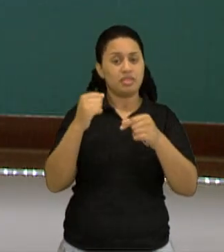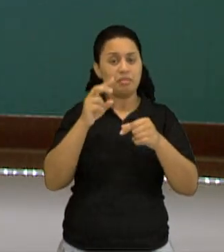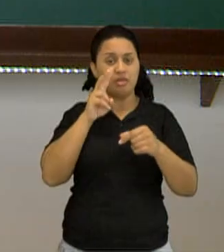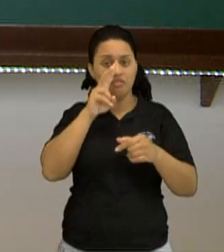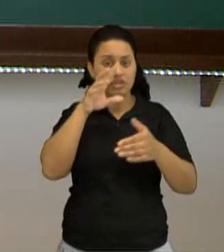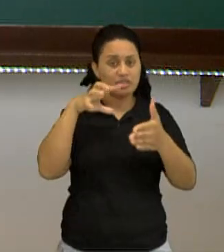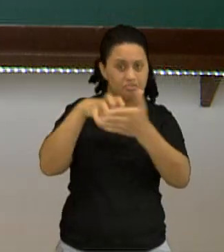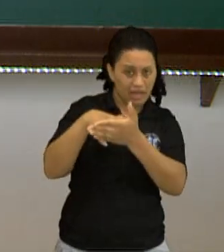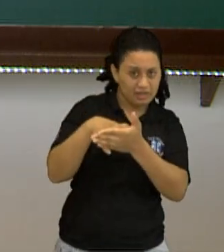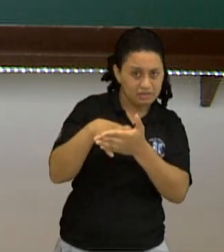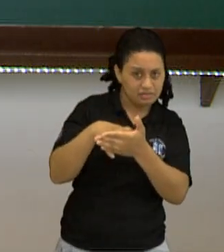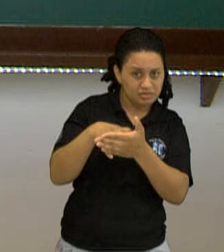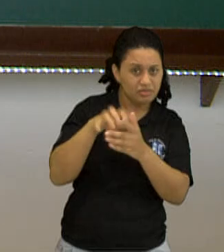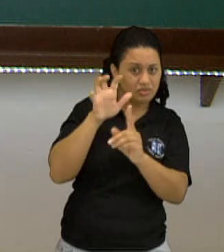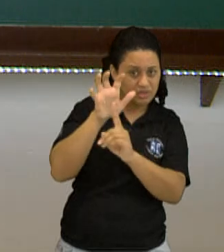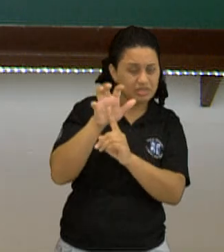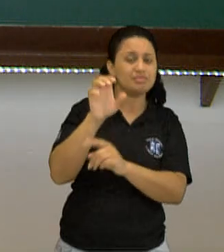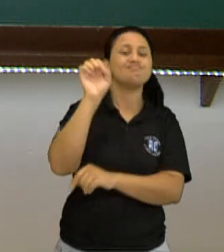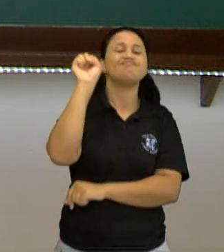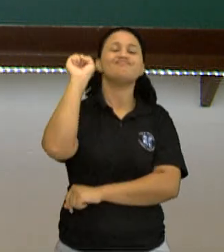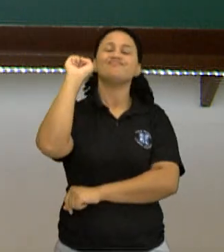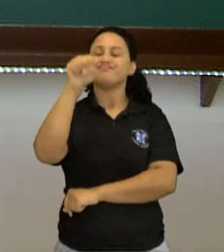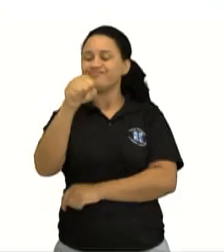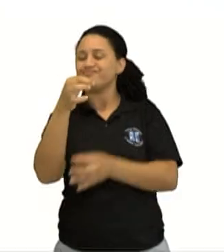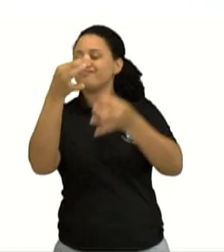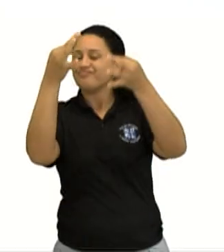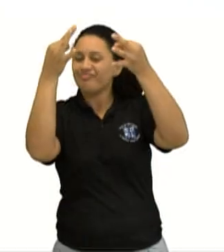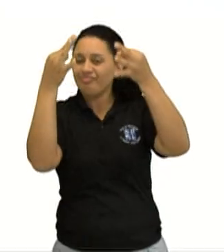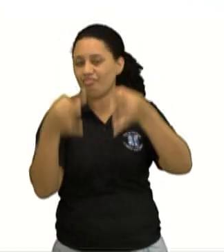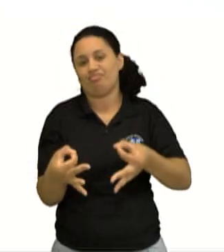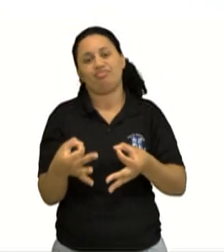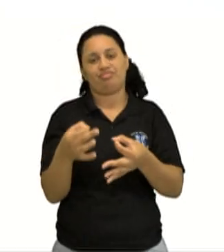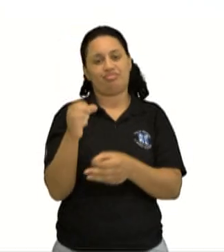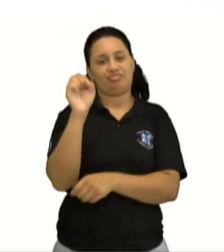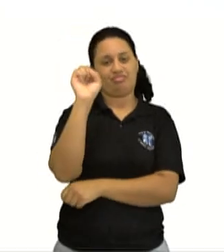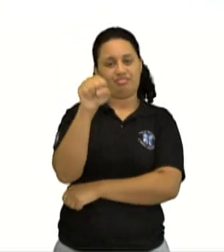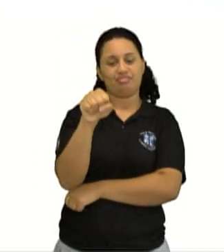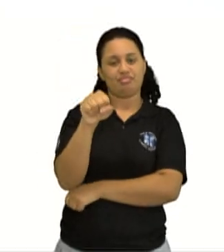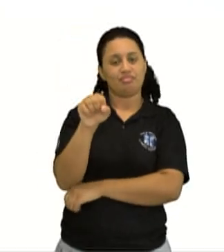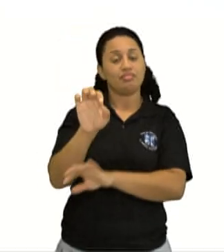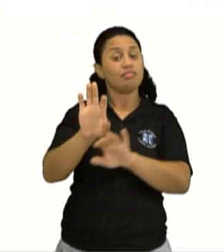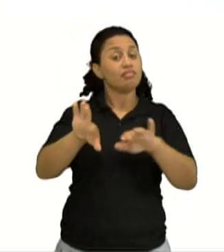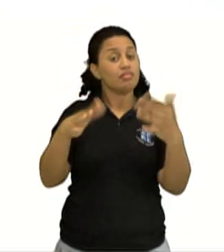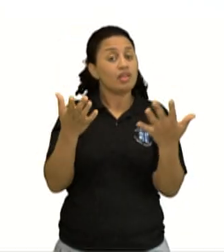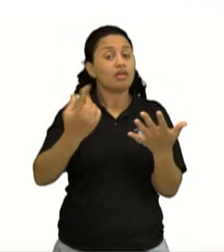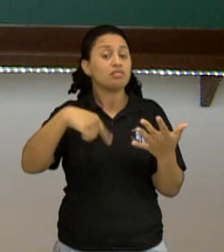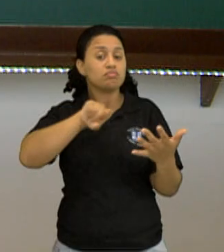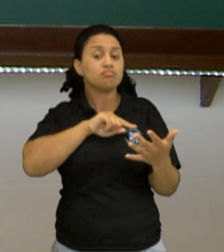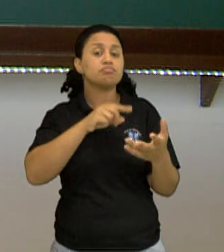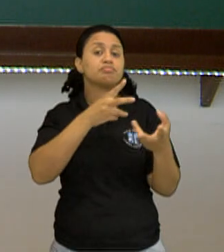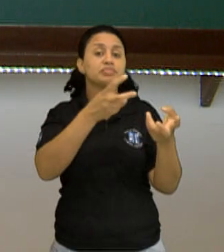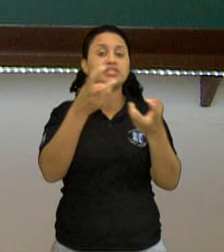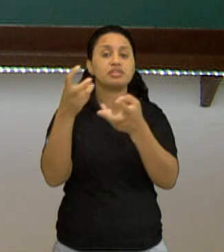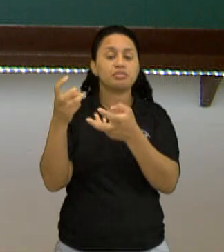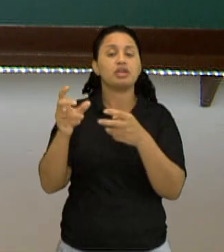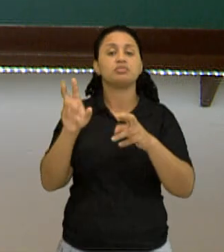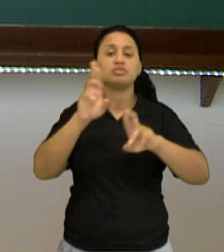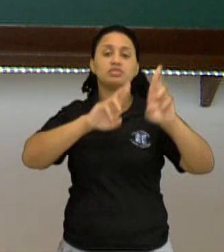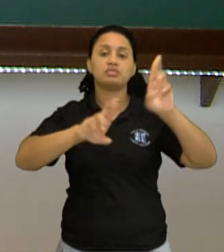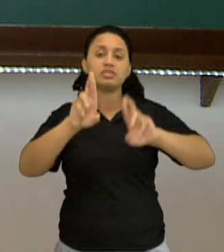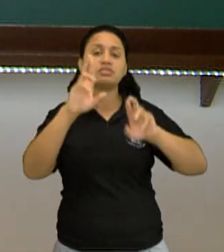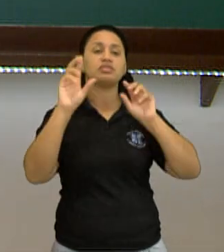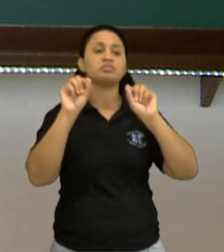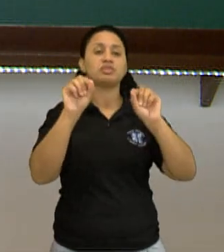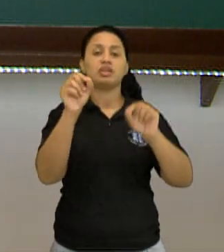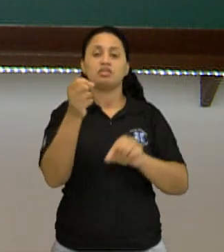impacto? Sim, com certeza sim, né? E a gente consegue observar isso em algumas